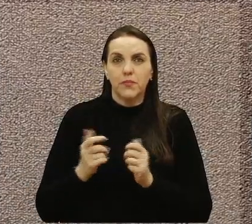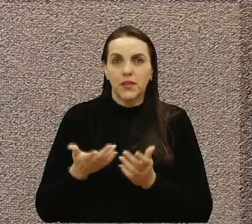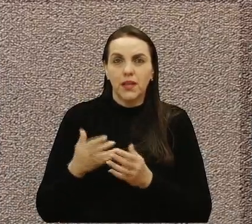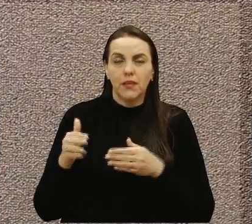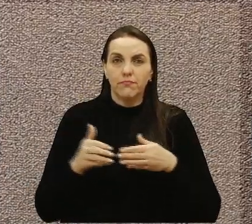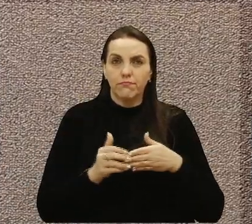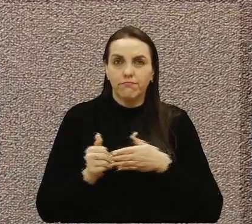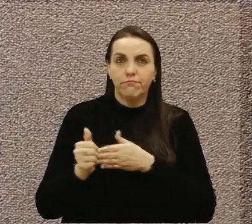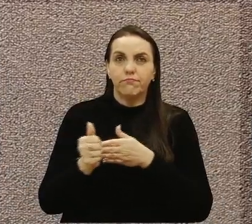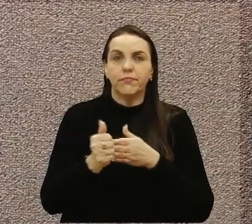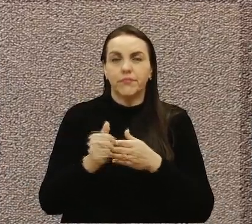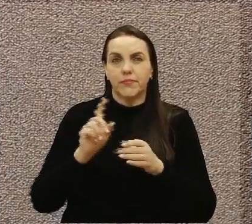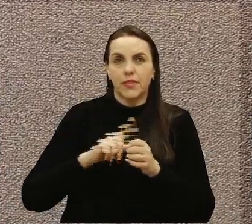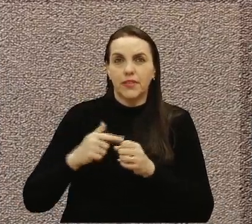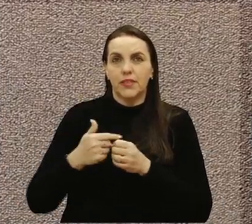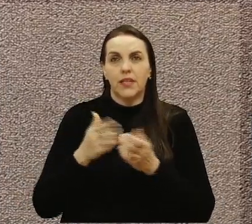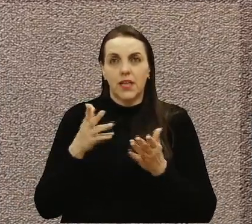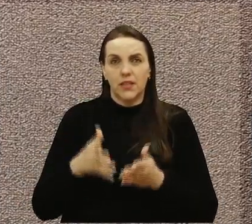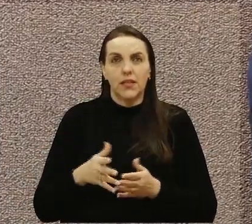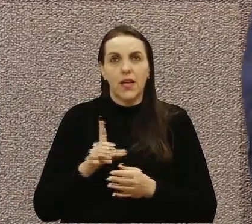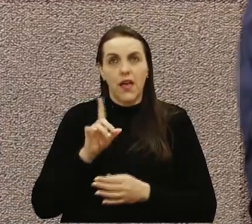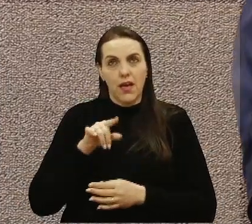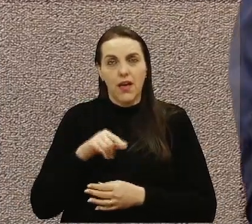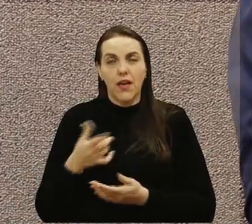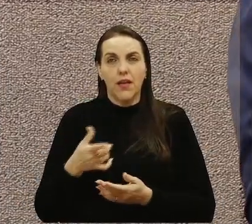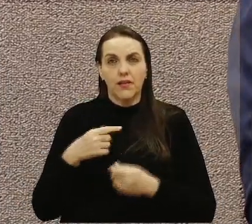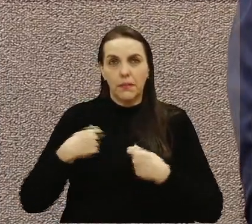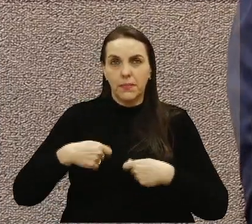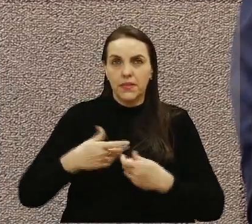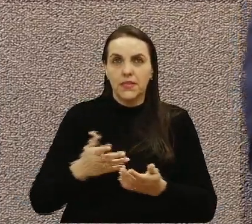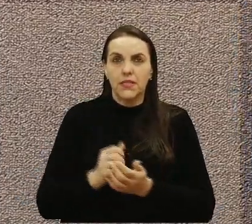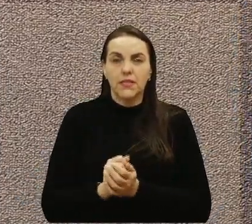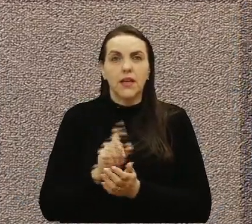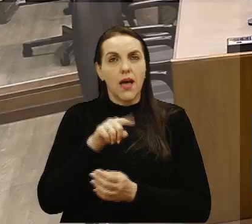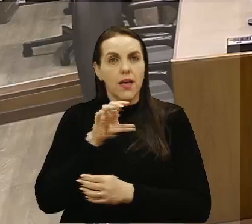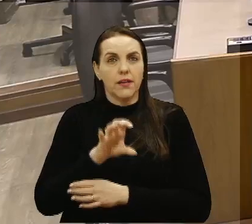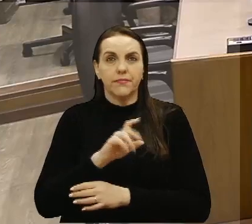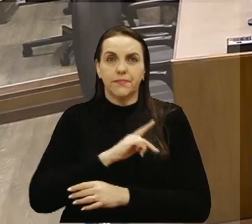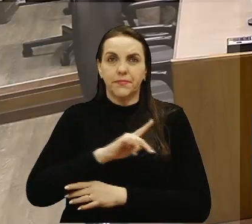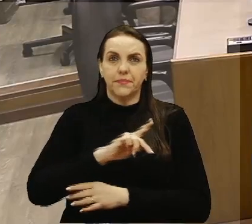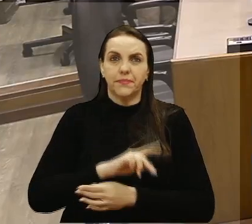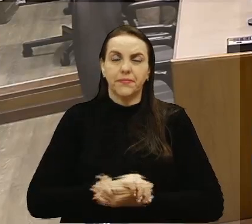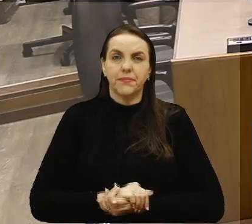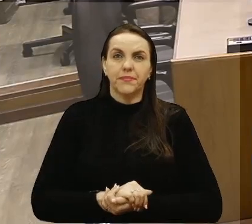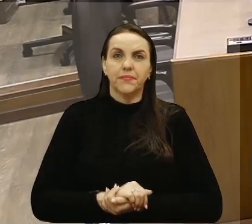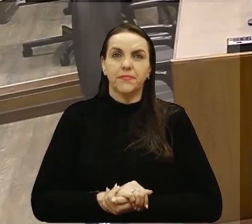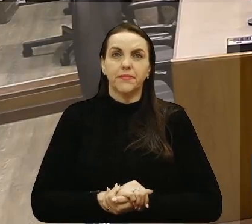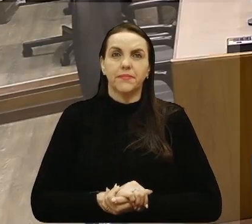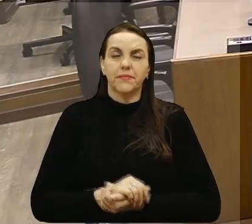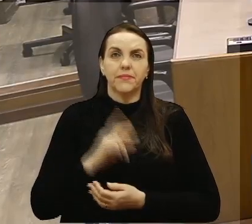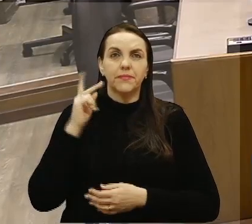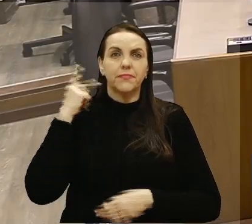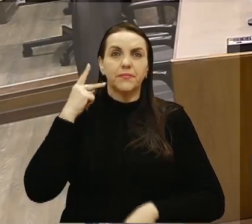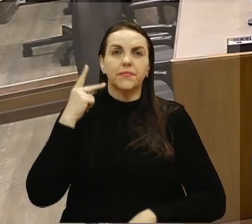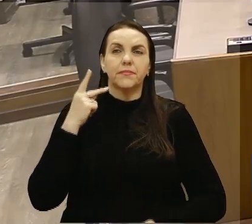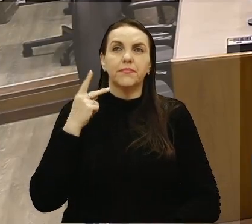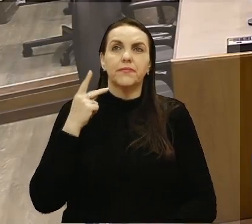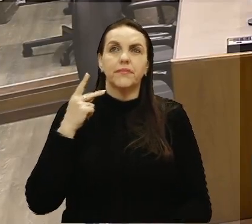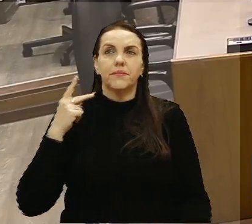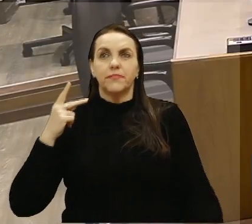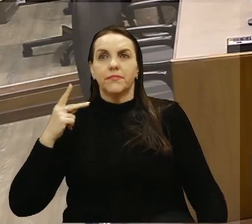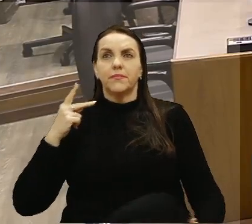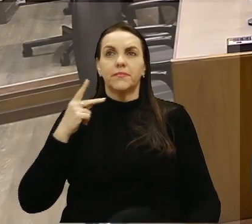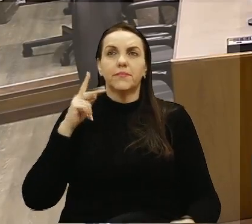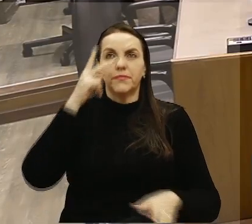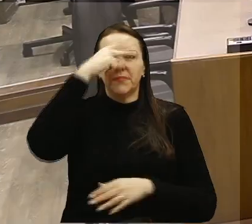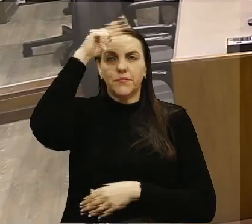a nossa cidade nos rumos que ela precisa. Era isso, senhor presidente. Vereador Edson